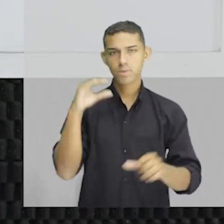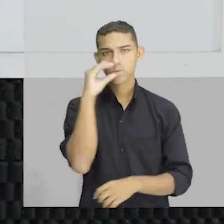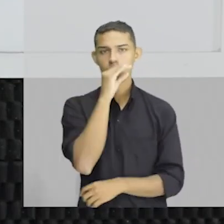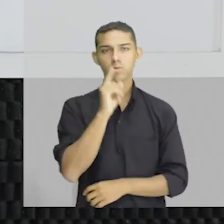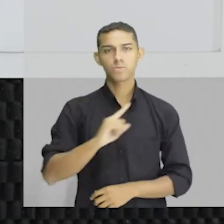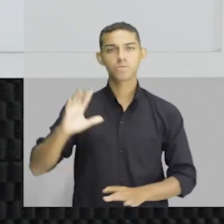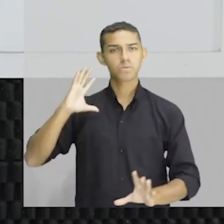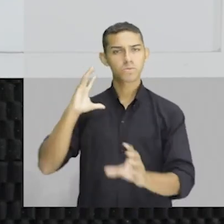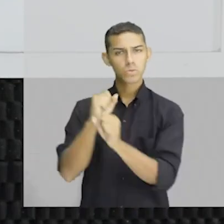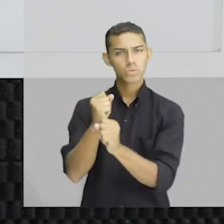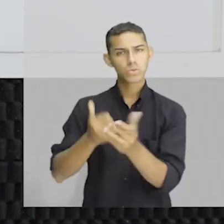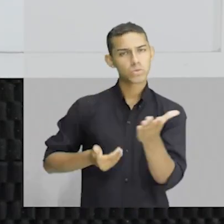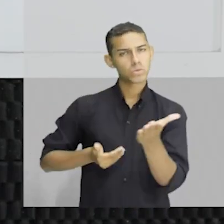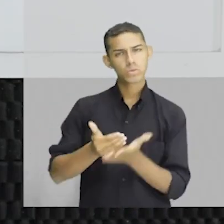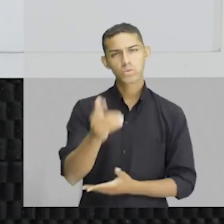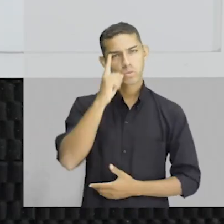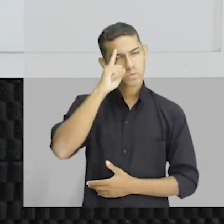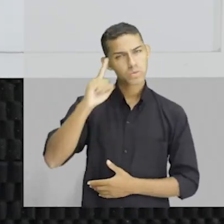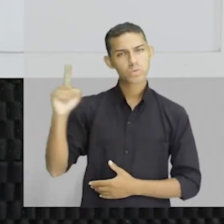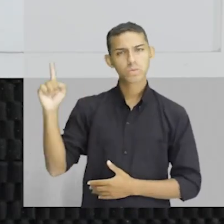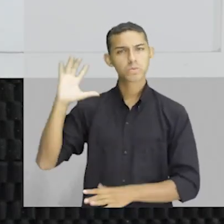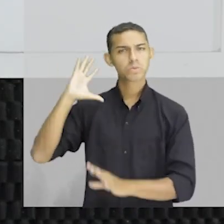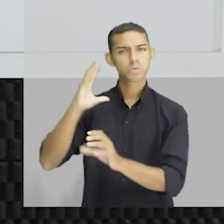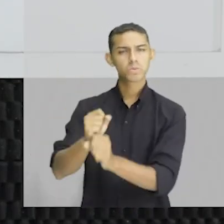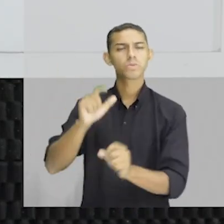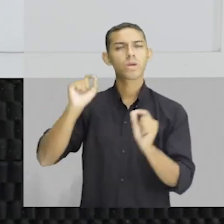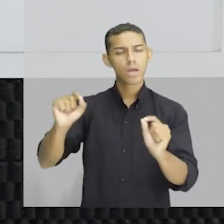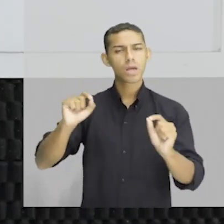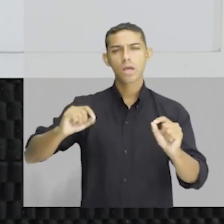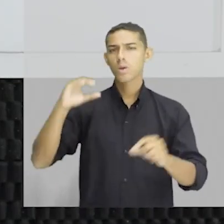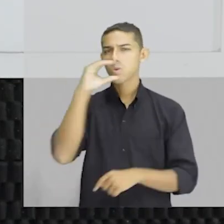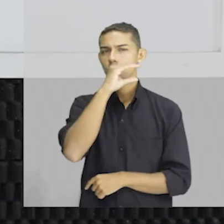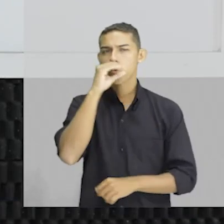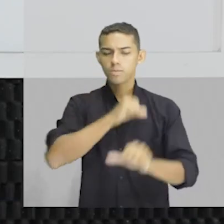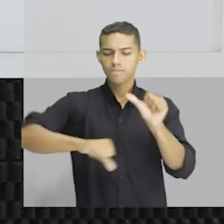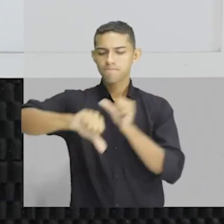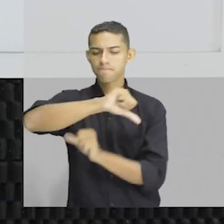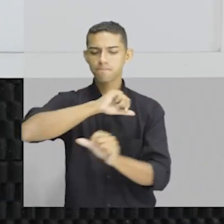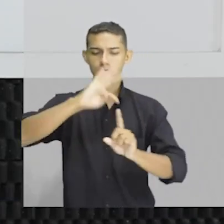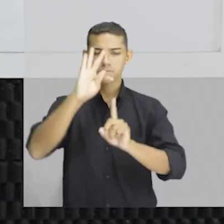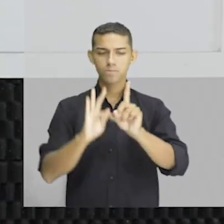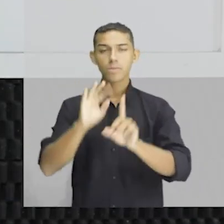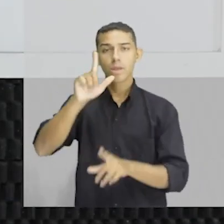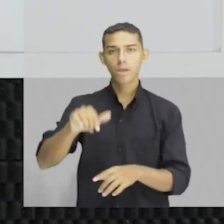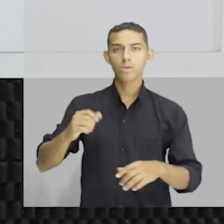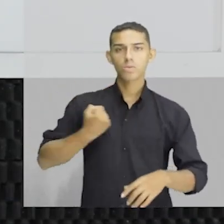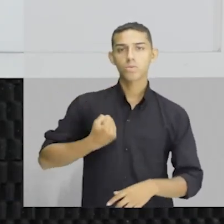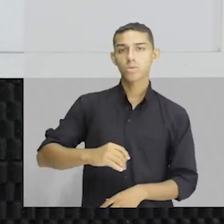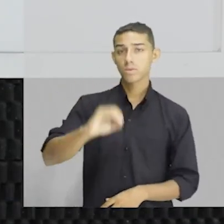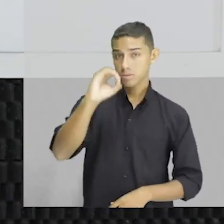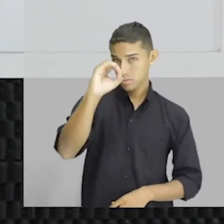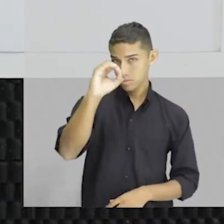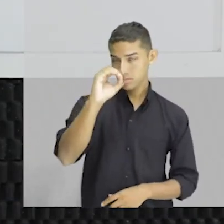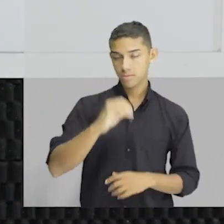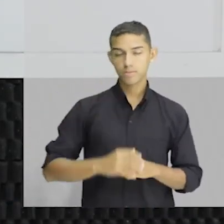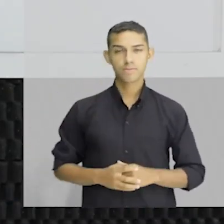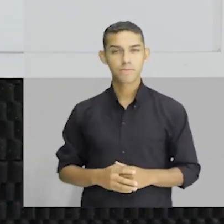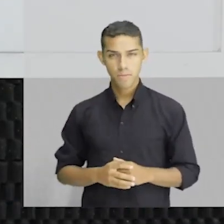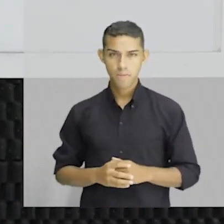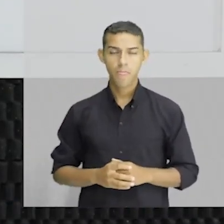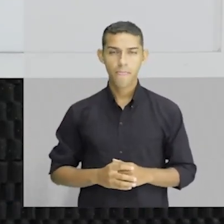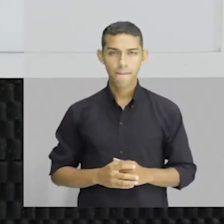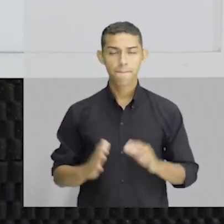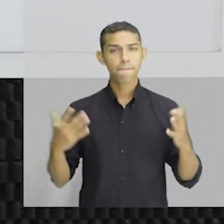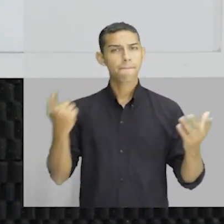trocas de calor o somatório das quantidades de calor trocadas entre os corpos tem que dar zero tá nesse